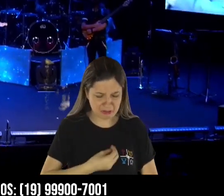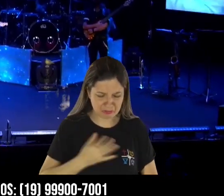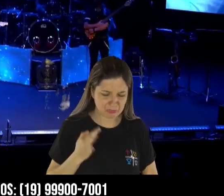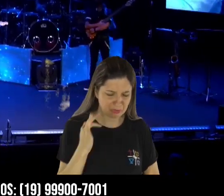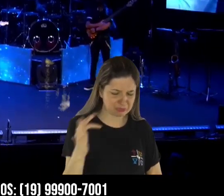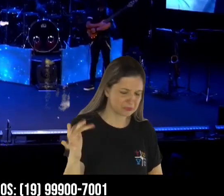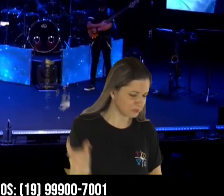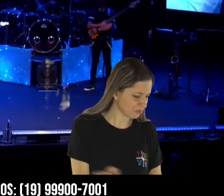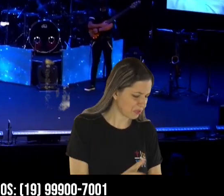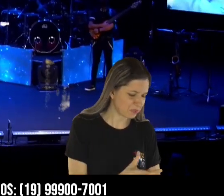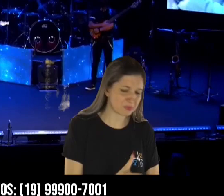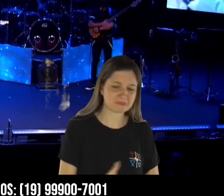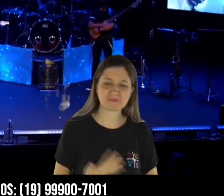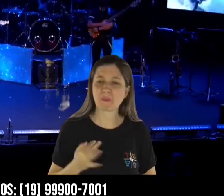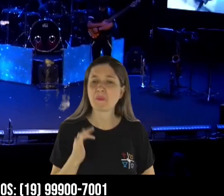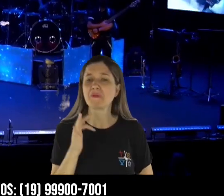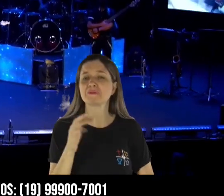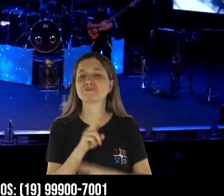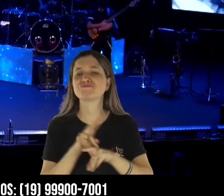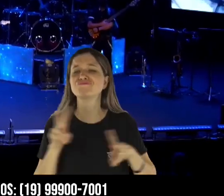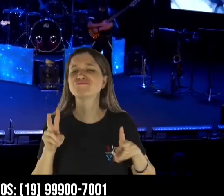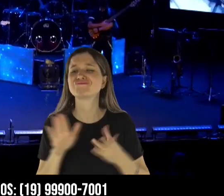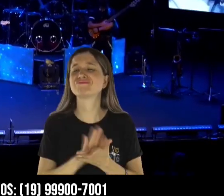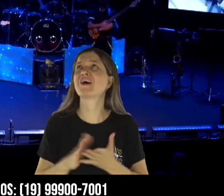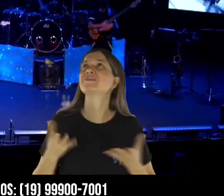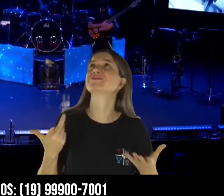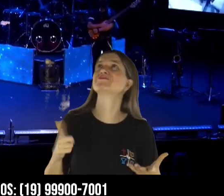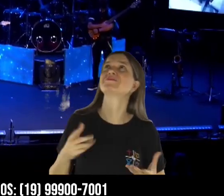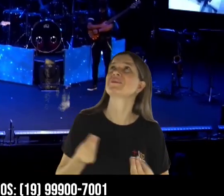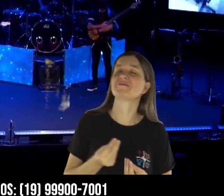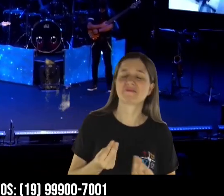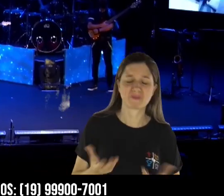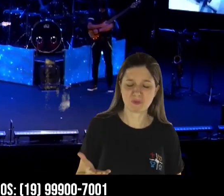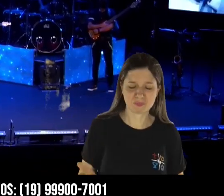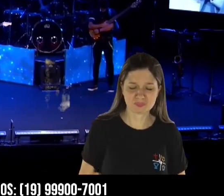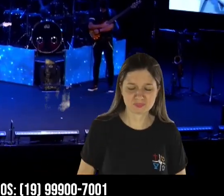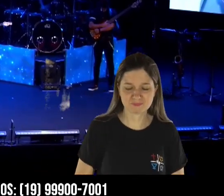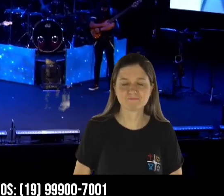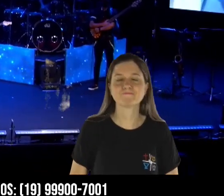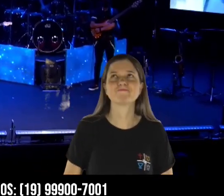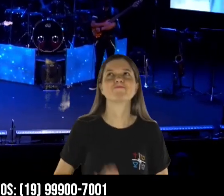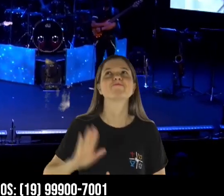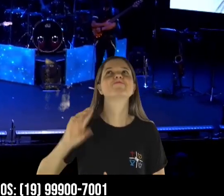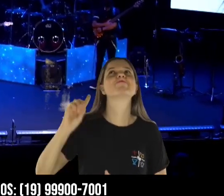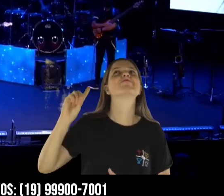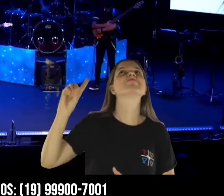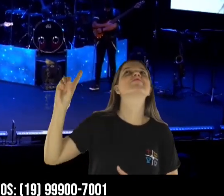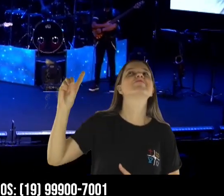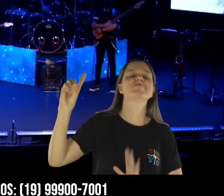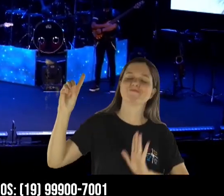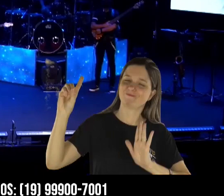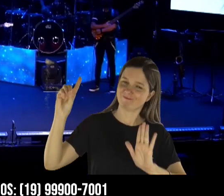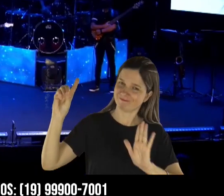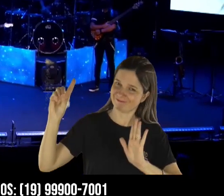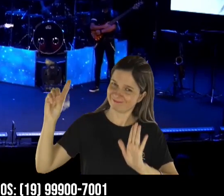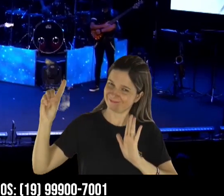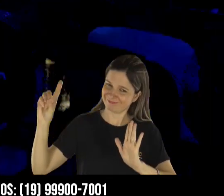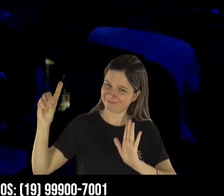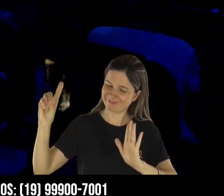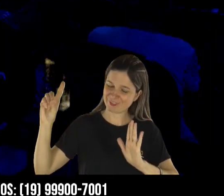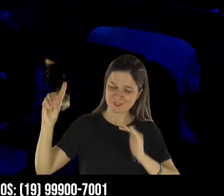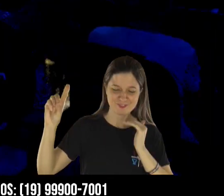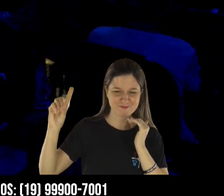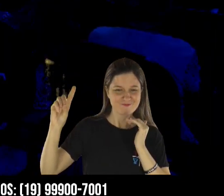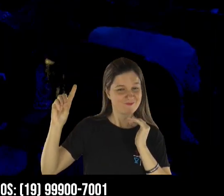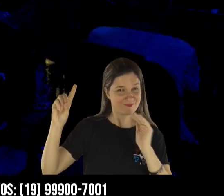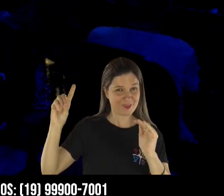que pensar, não temos o que planejar, não temos o que esperar de nada. Mas desde que tem algo muito, muito mais